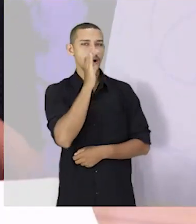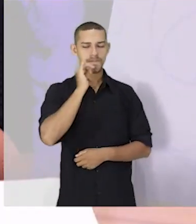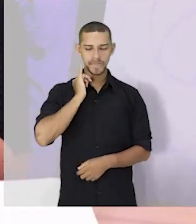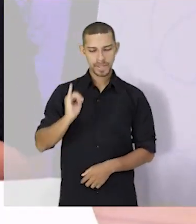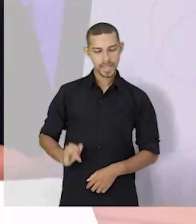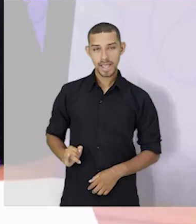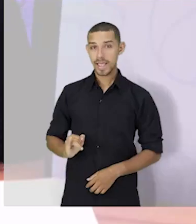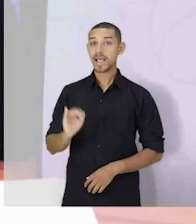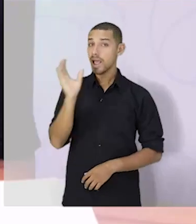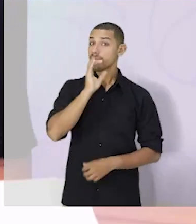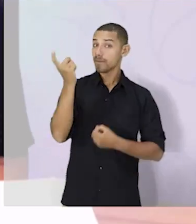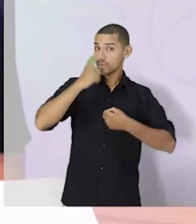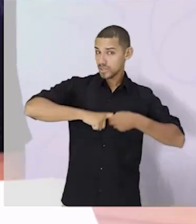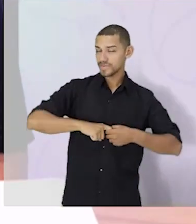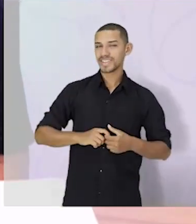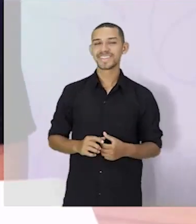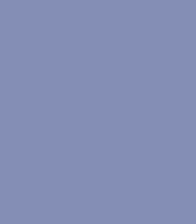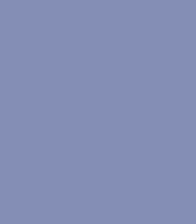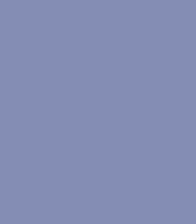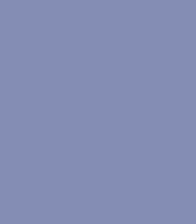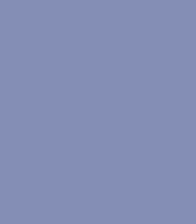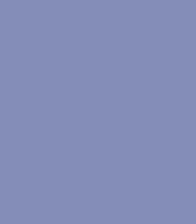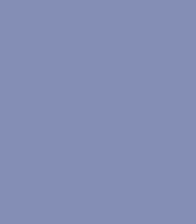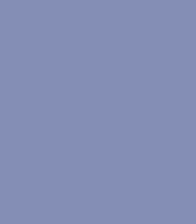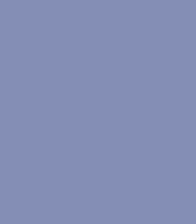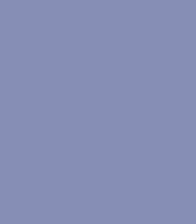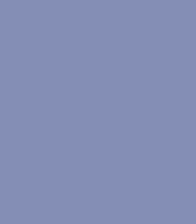Não saiam daí, voltamos já já.